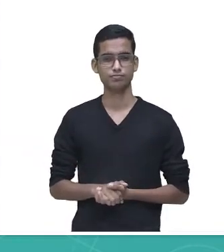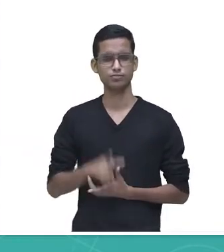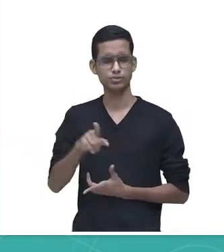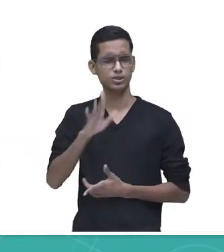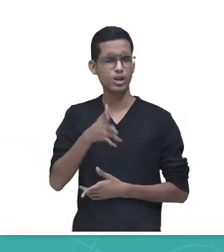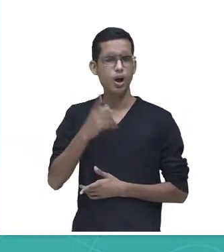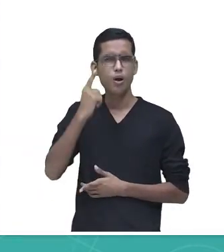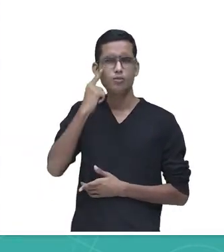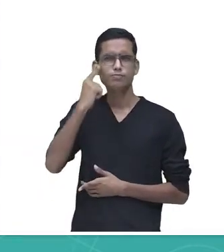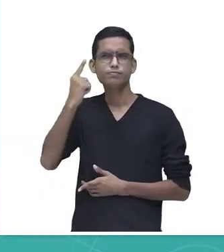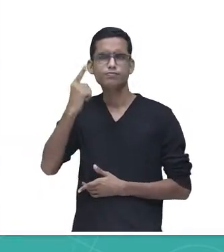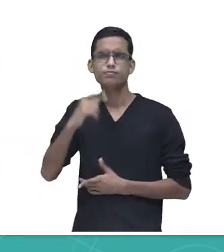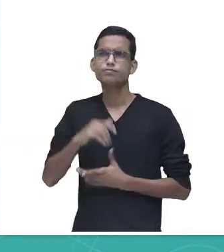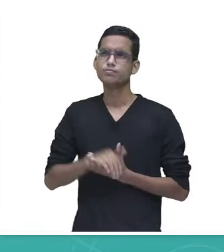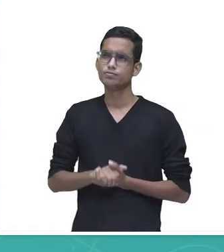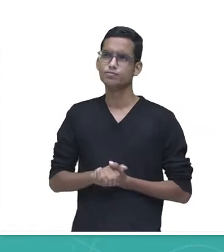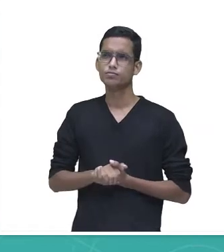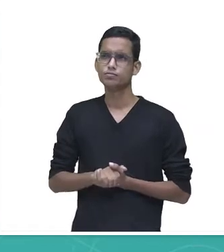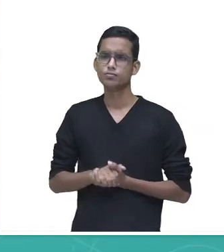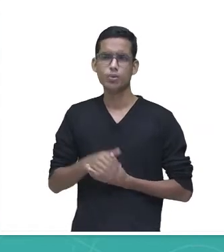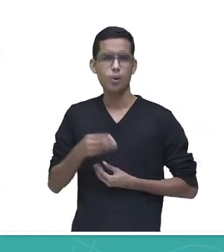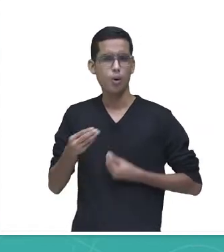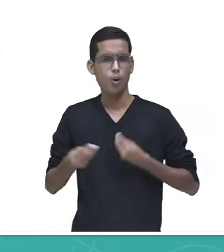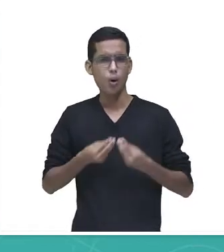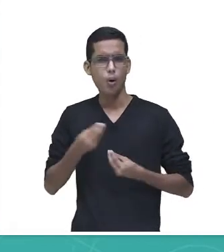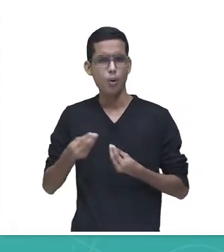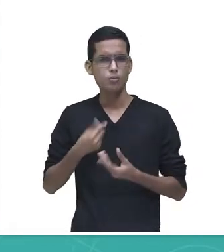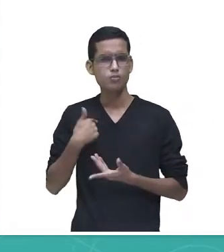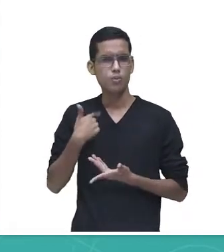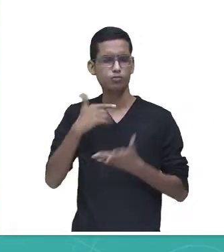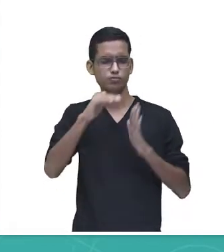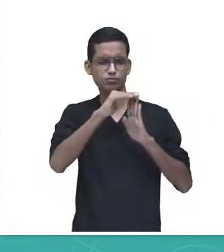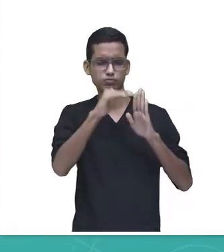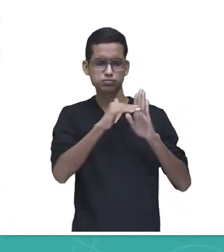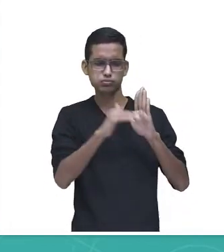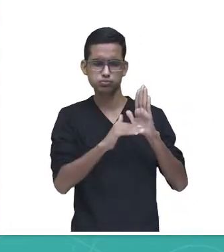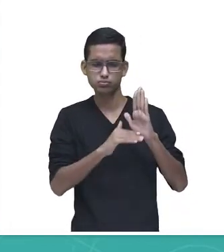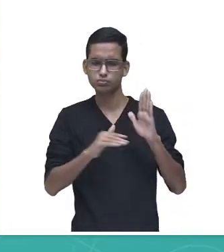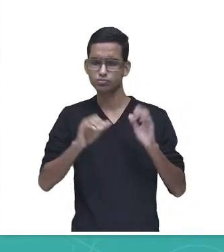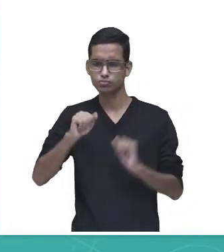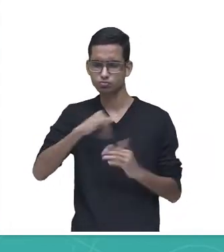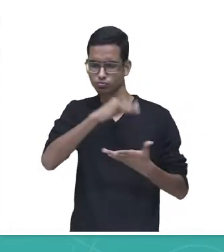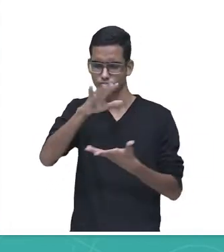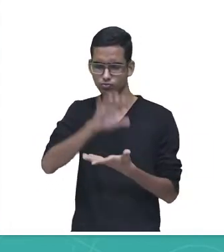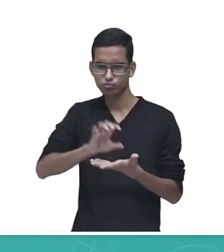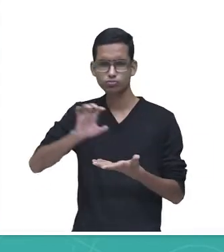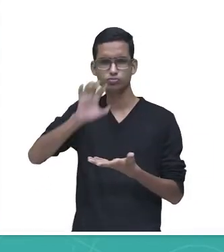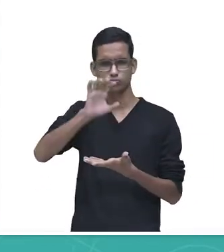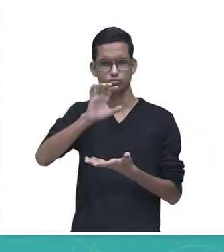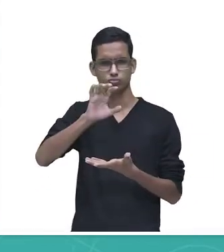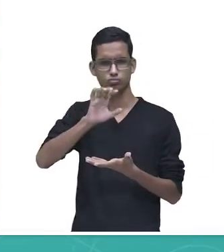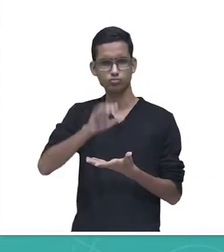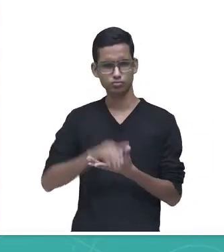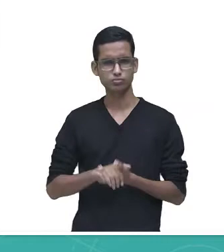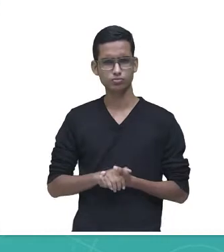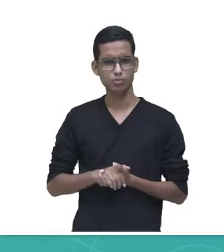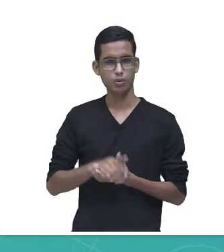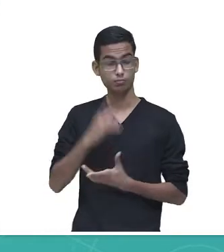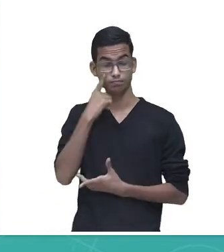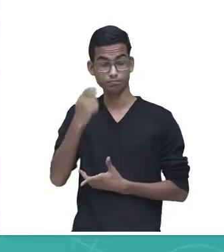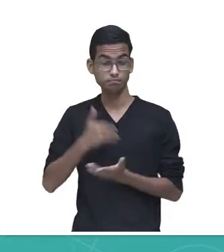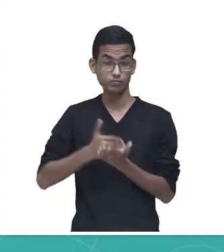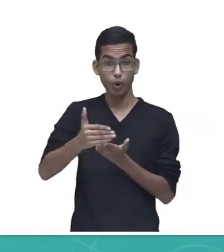se perguntar como é que nós estamos classificados regionalmente? É interessante começar a aula com